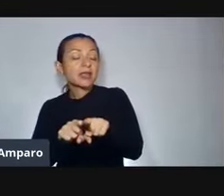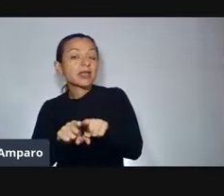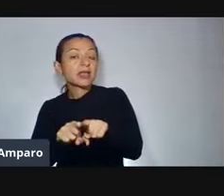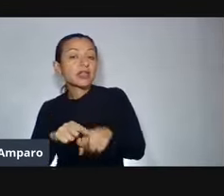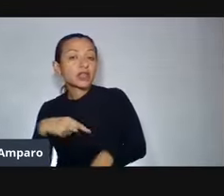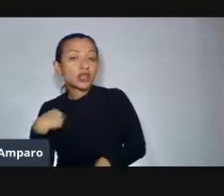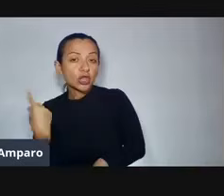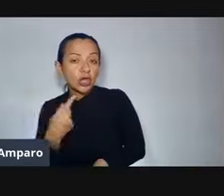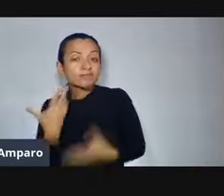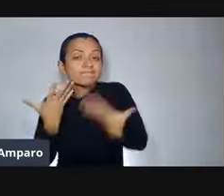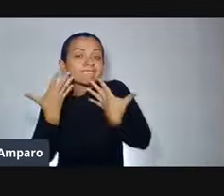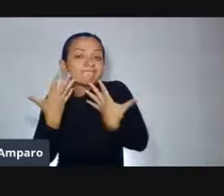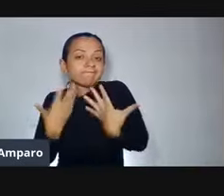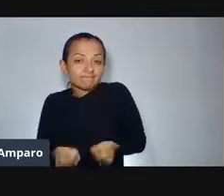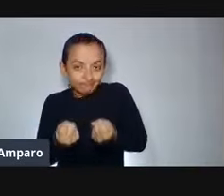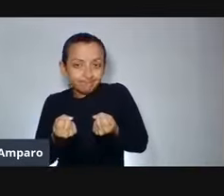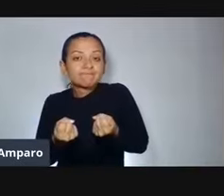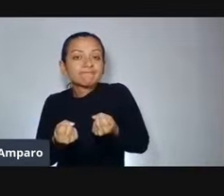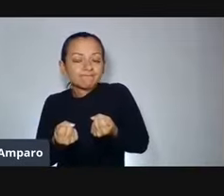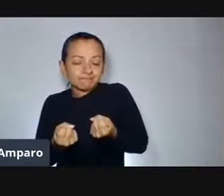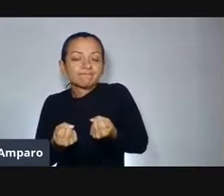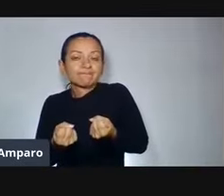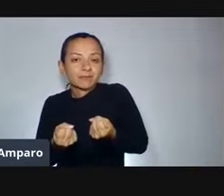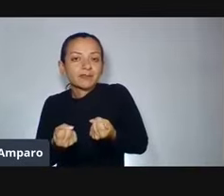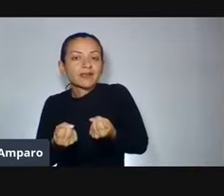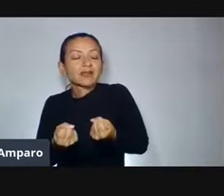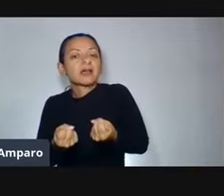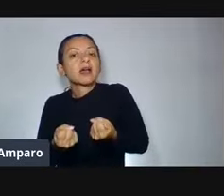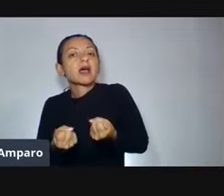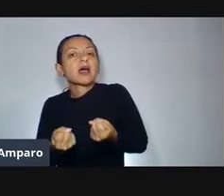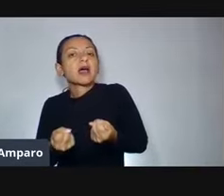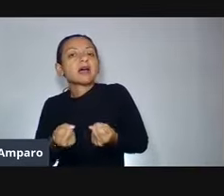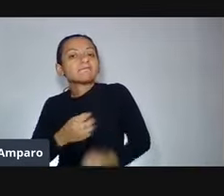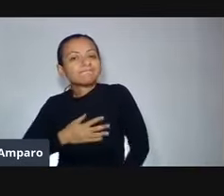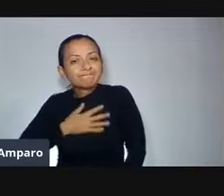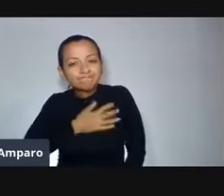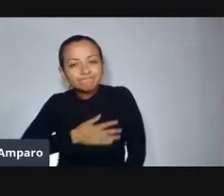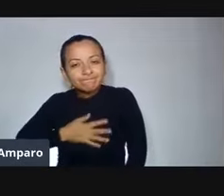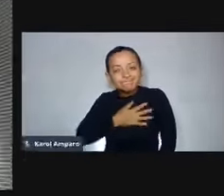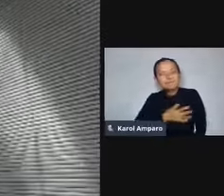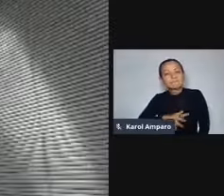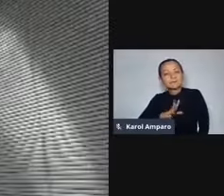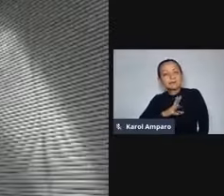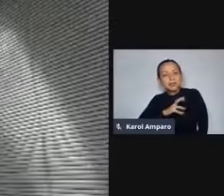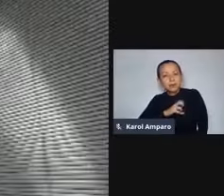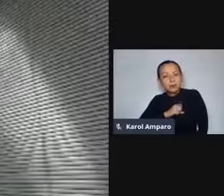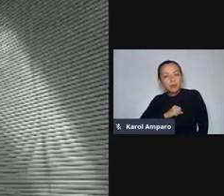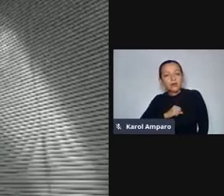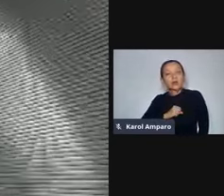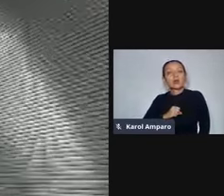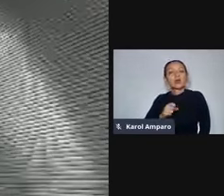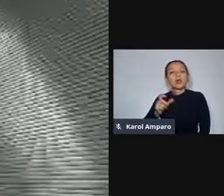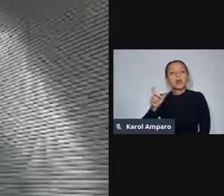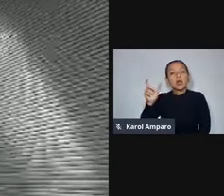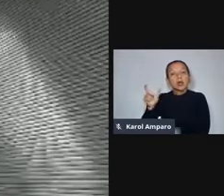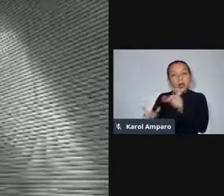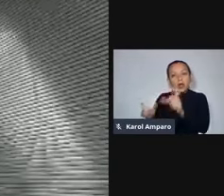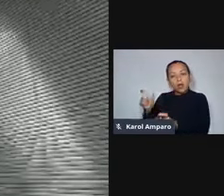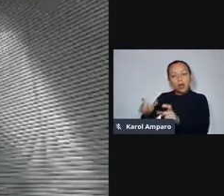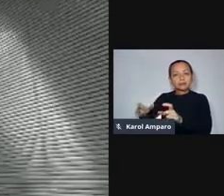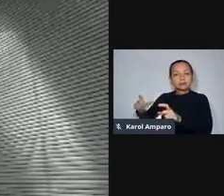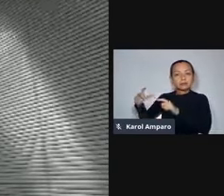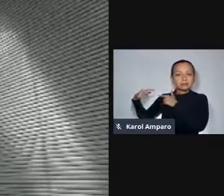abraçamos, né, com todo entusiasmo, né, e temos esse amor ao conhecimento passado pelos nossos ancestrais,